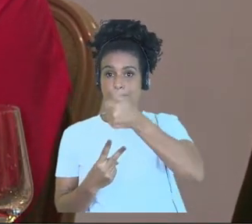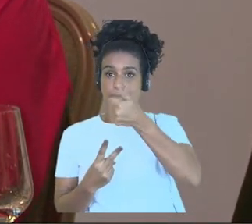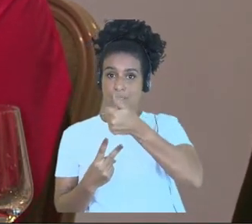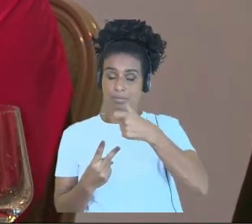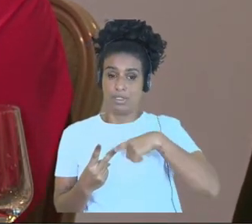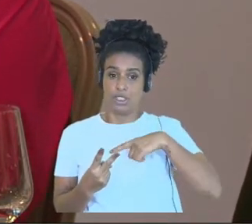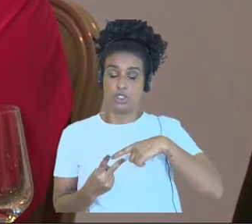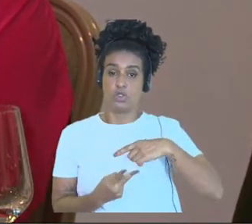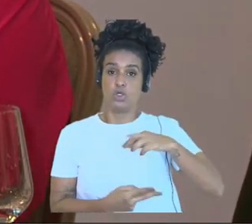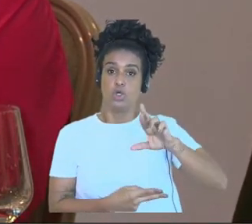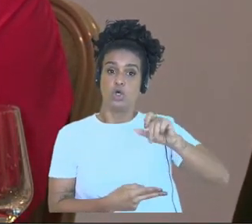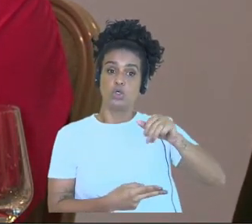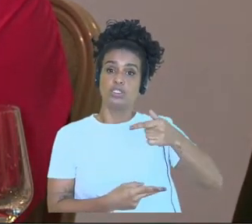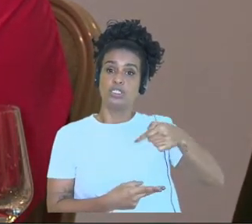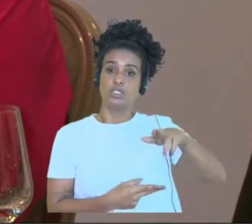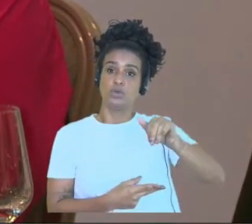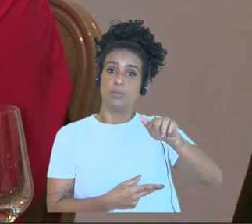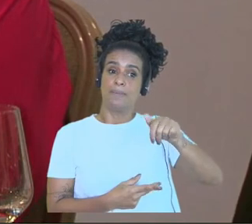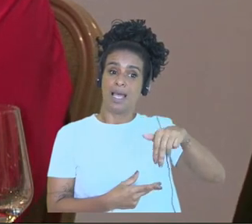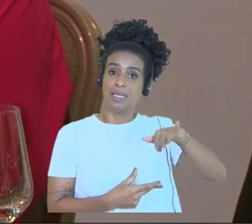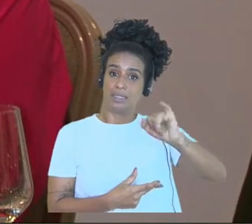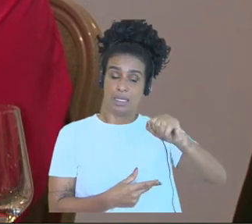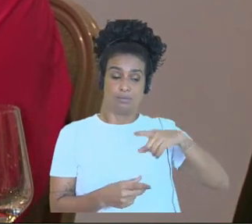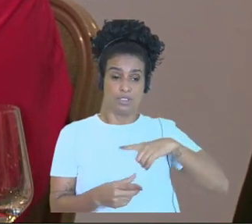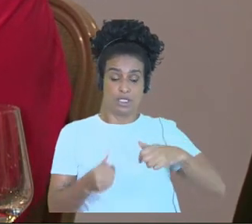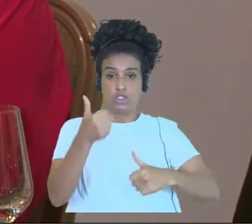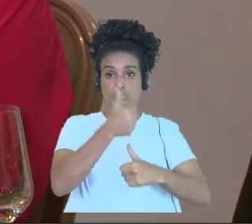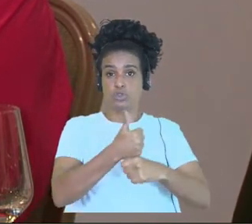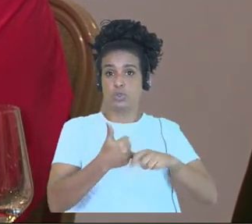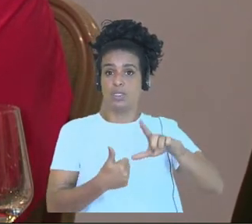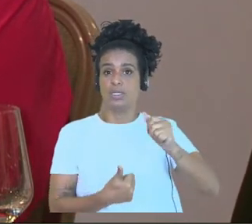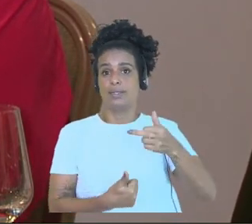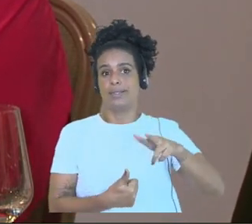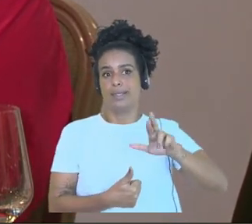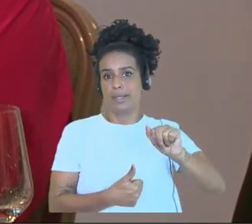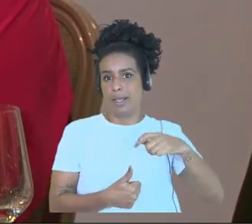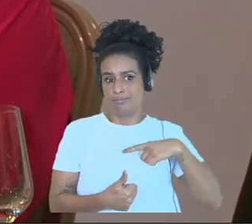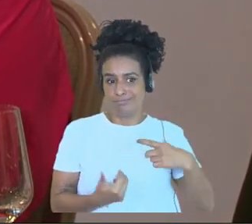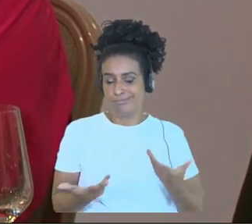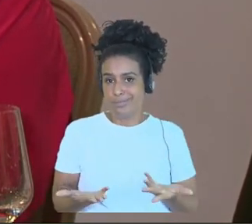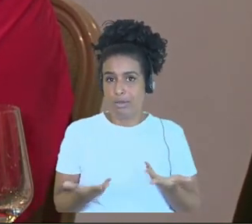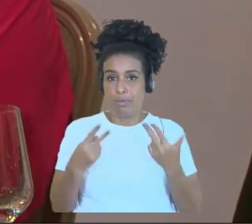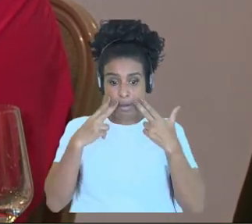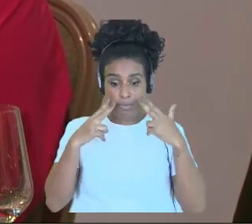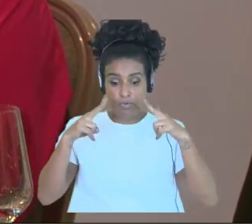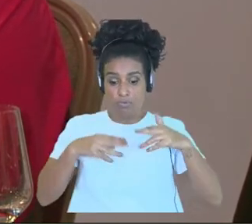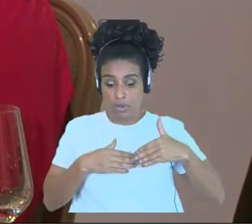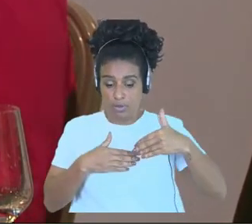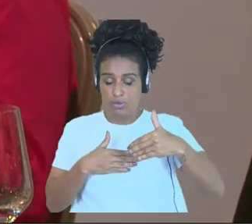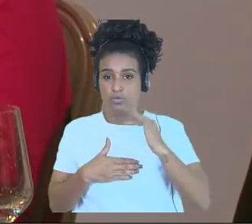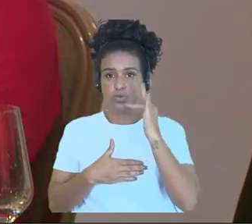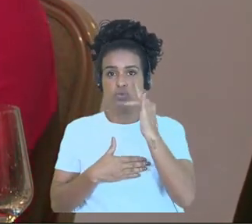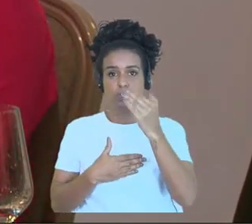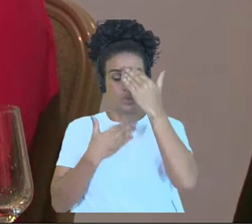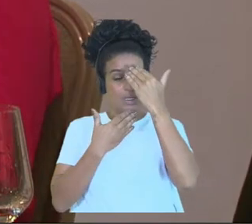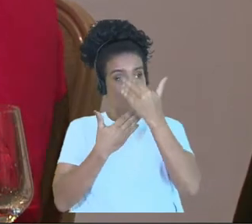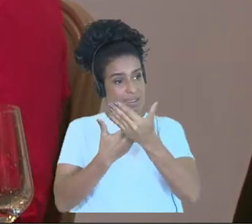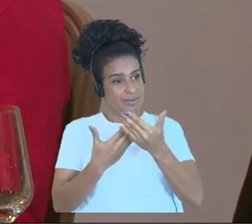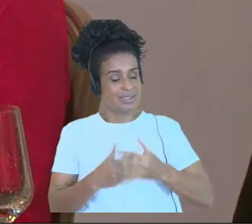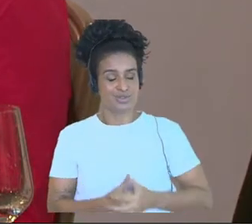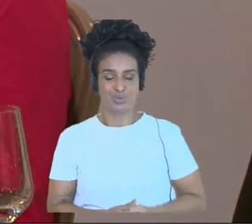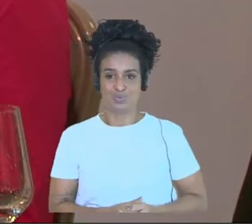primeiro com Rodrigo Maia e agora com Lira. Vamos ver como é que vai ser essa coalizão daqui em diante. Bom, acho que era isso. Agradeço